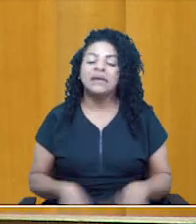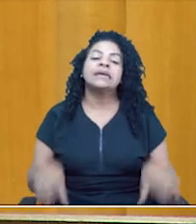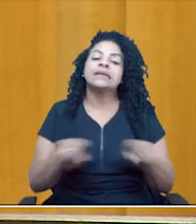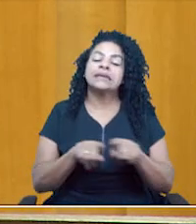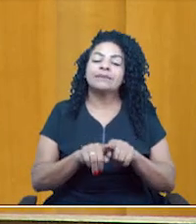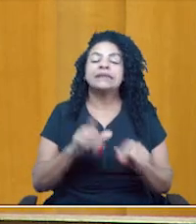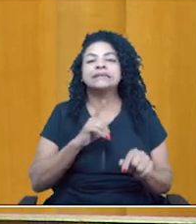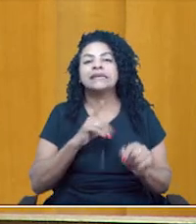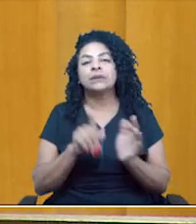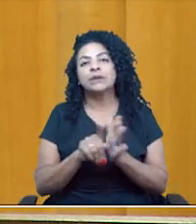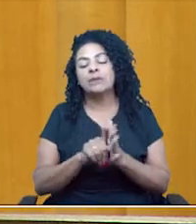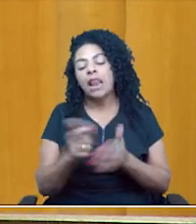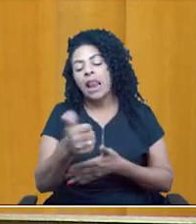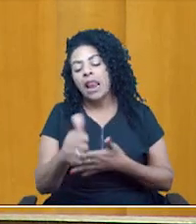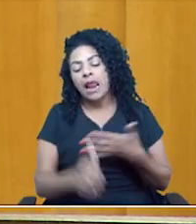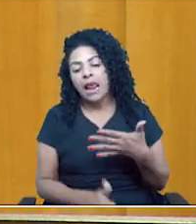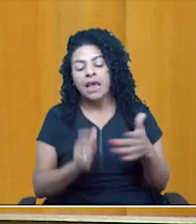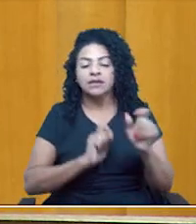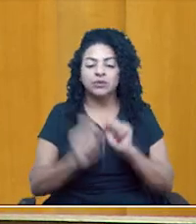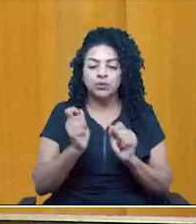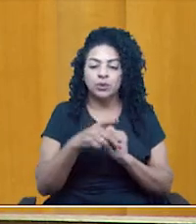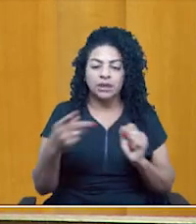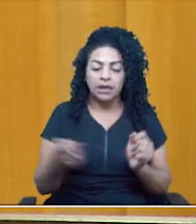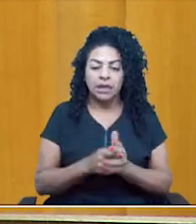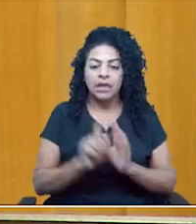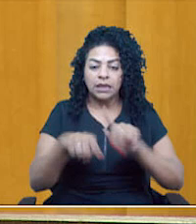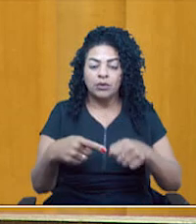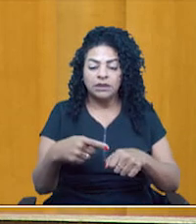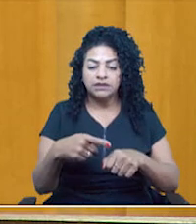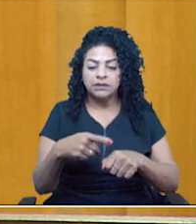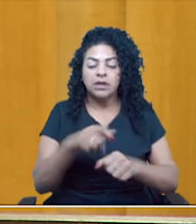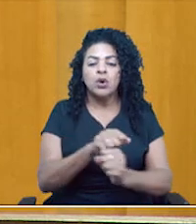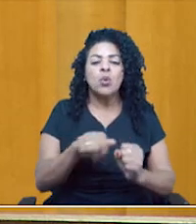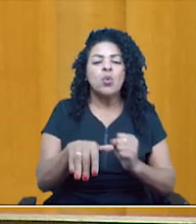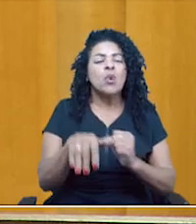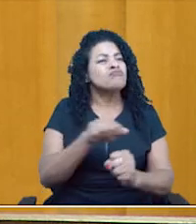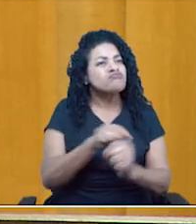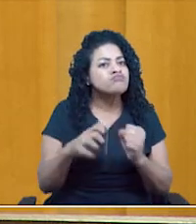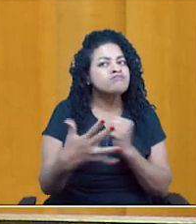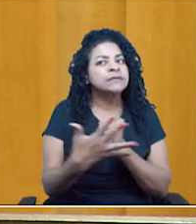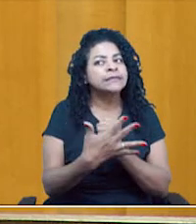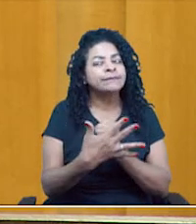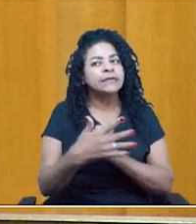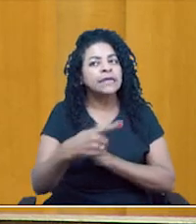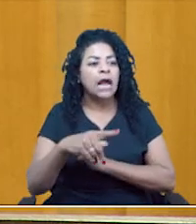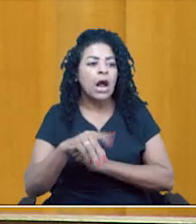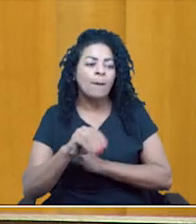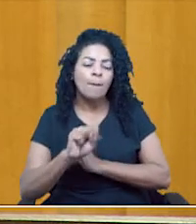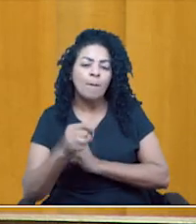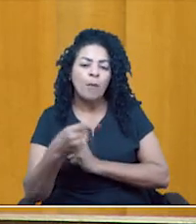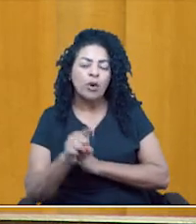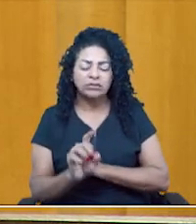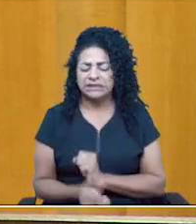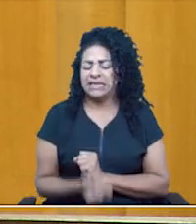análise, que eu chamo aqui de pós-pandemia, será que o futuro é continuação do passado? Que é uma ideia muito simples e muito óbvia, mas que